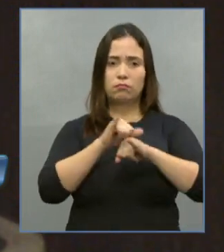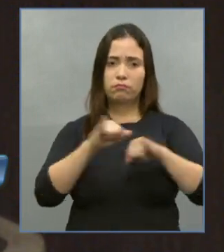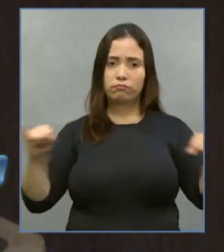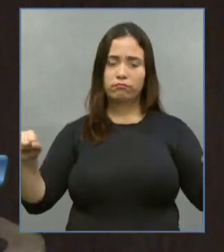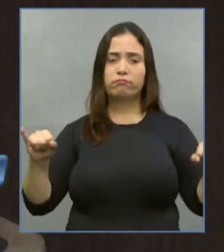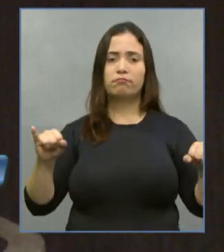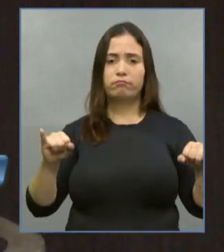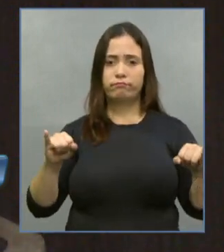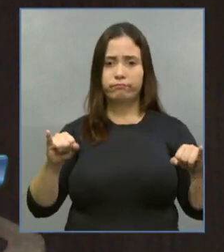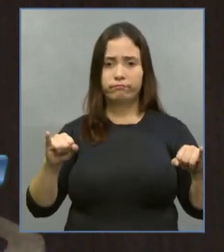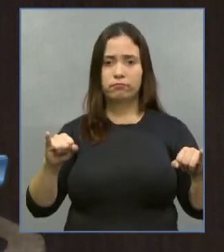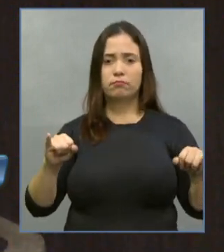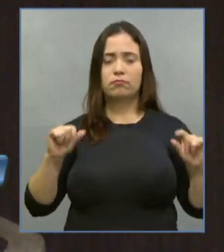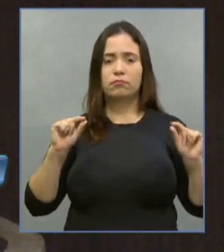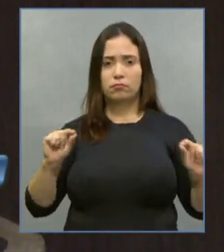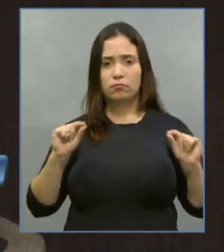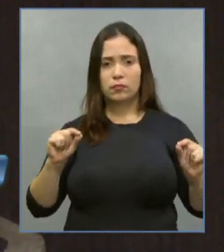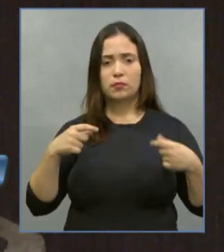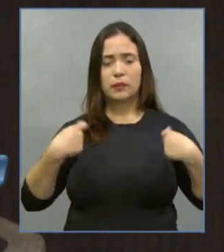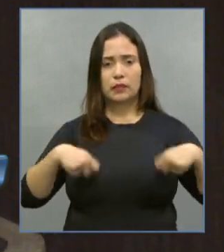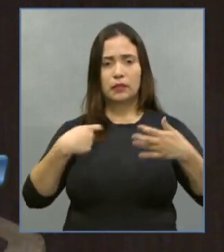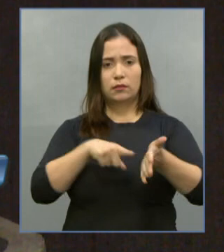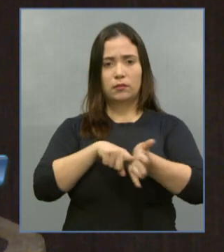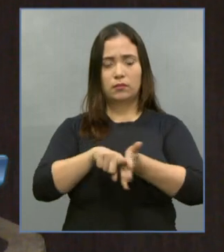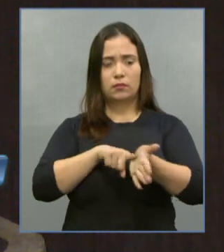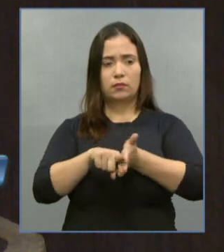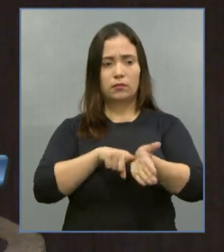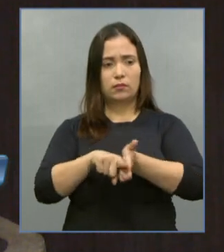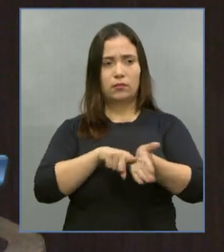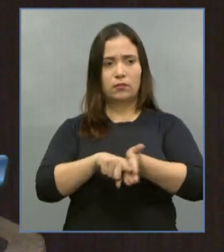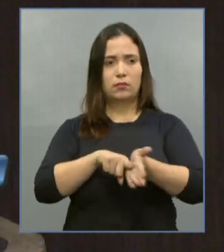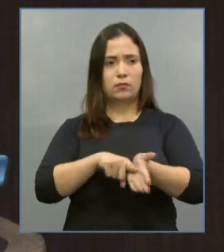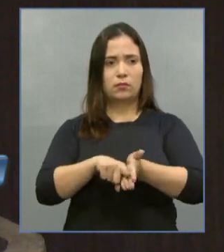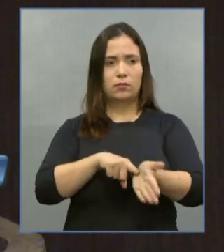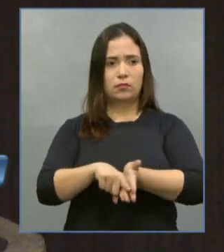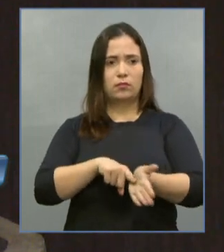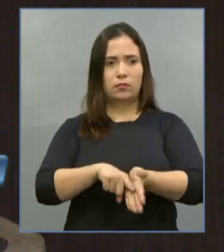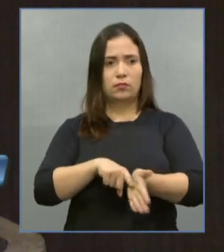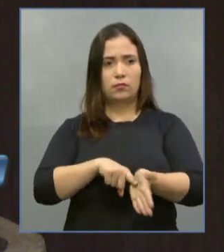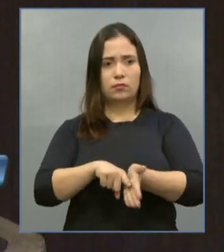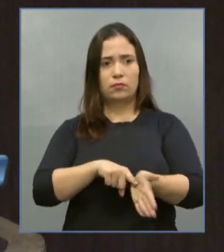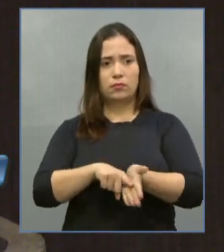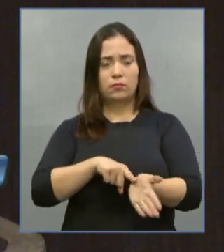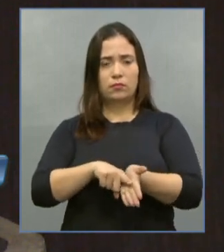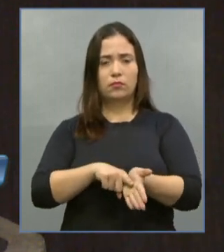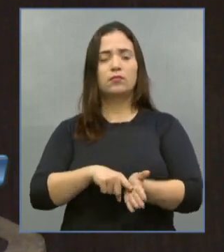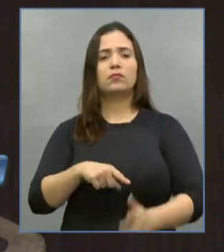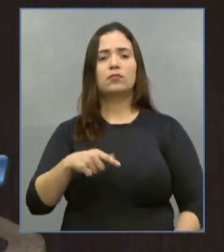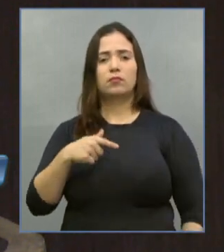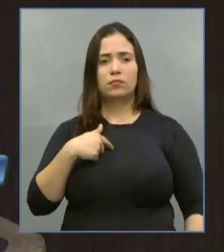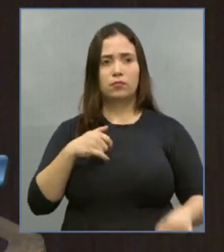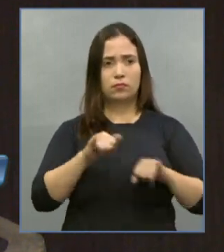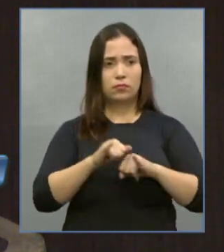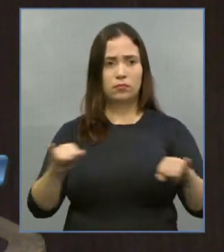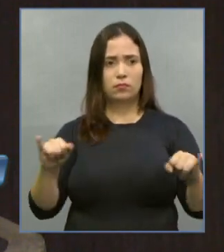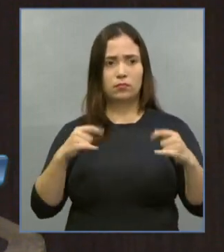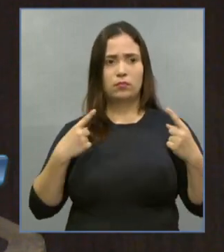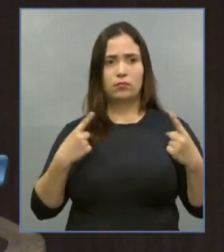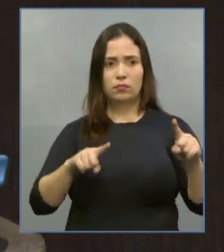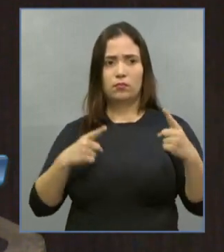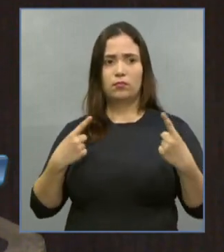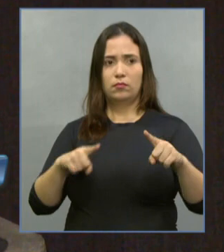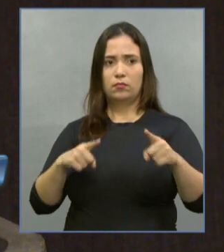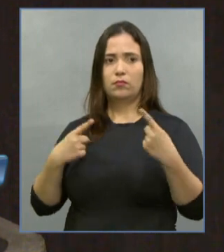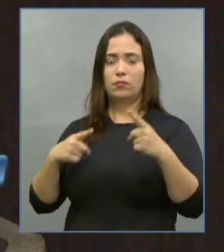denúncia para a devida investigação destes óbitos, eu aqui também faço a provocação à Secretaria